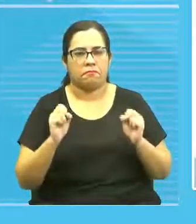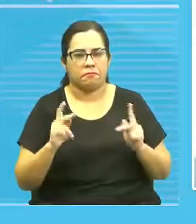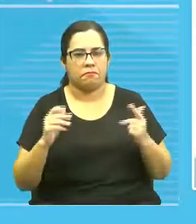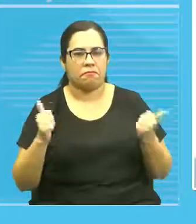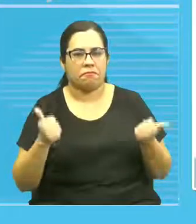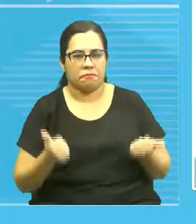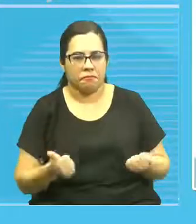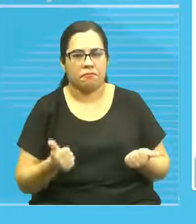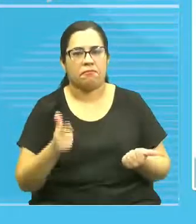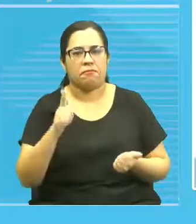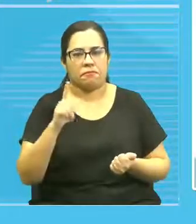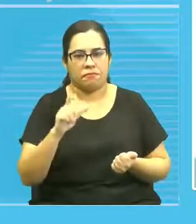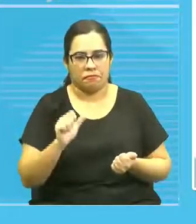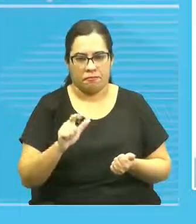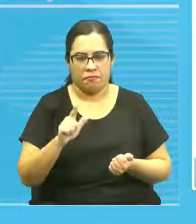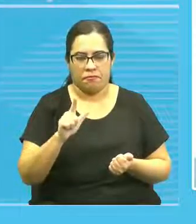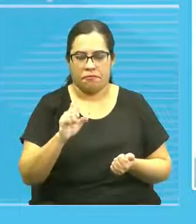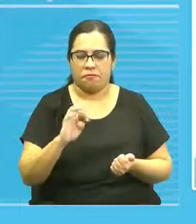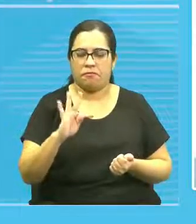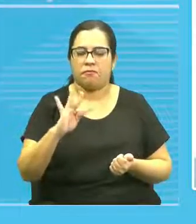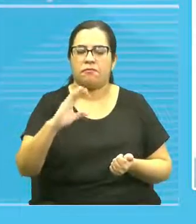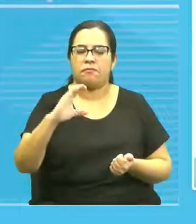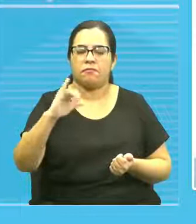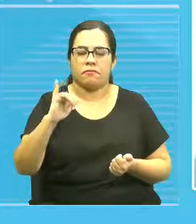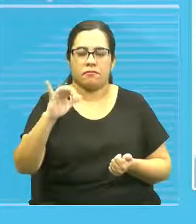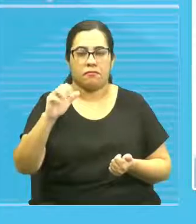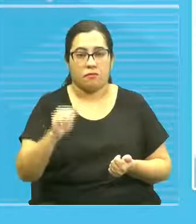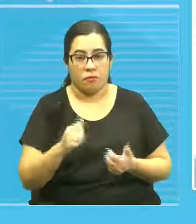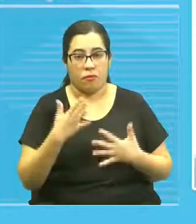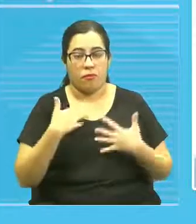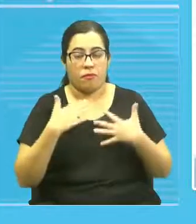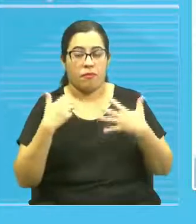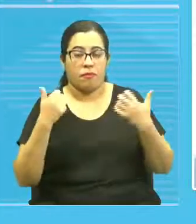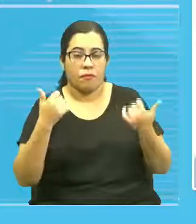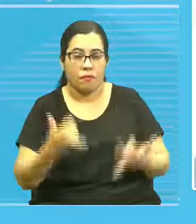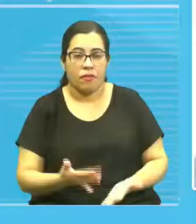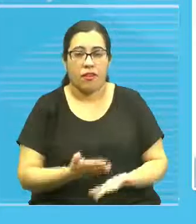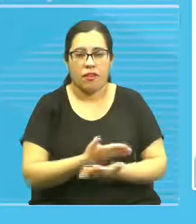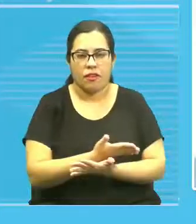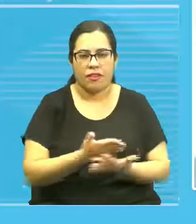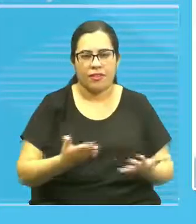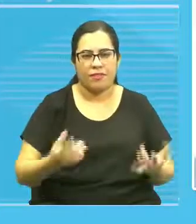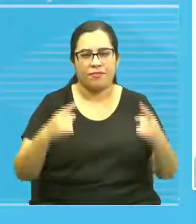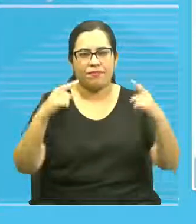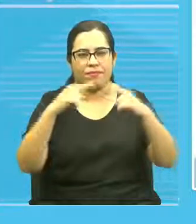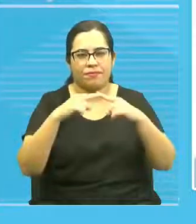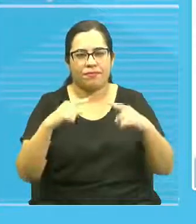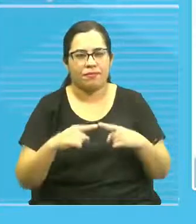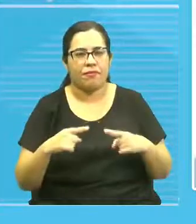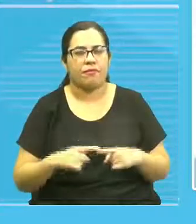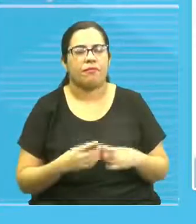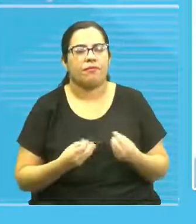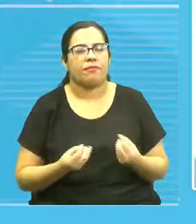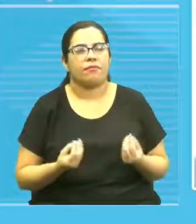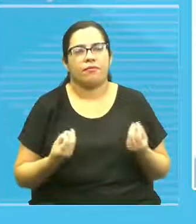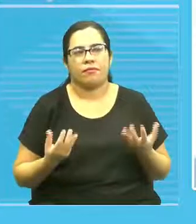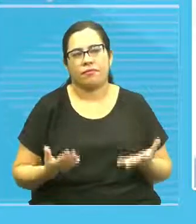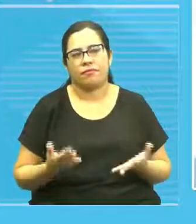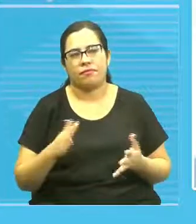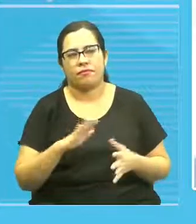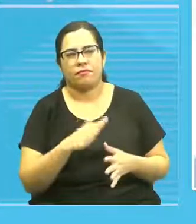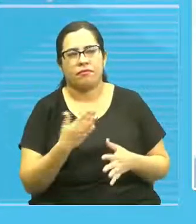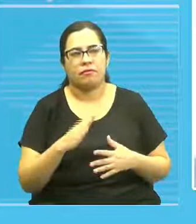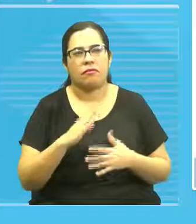Tá vendo, Letícia? Eu tô aqui explicando para vocês justamente essa ideia de que você não deve